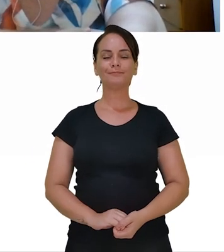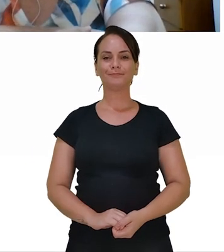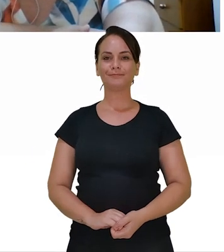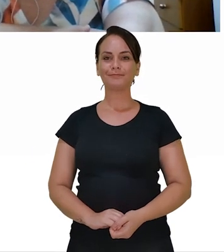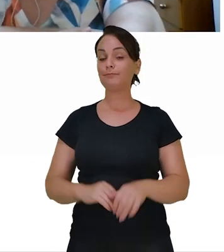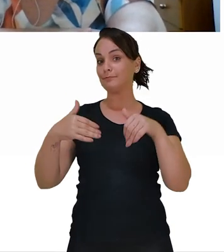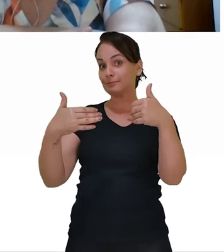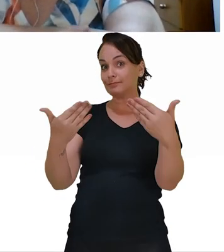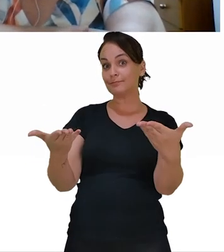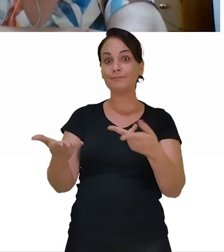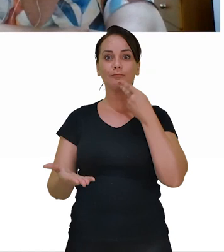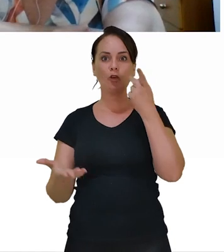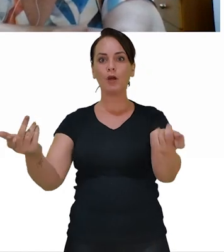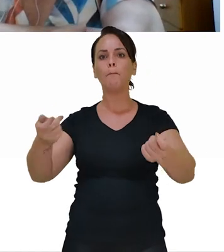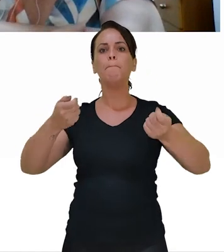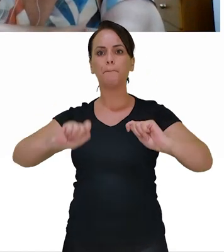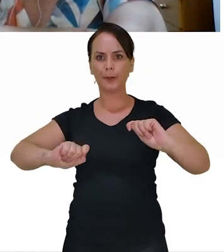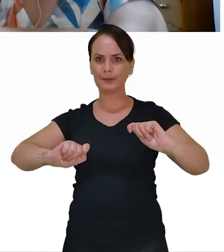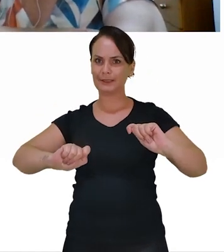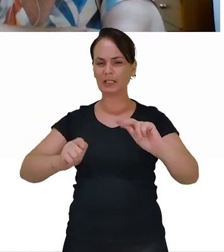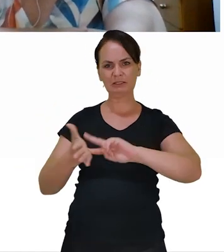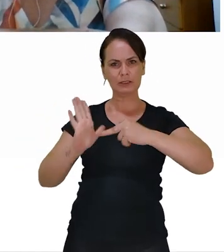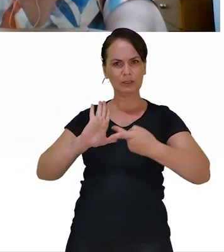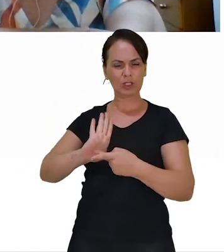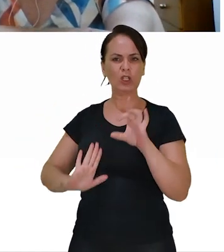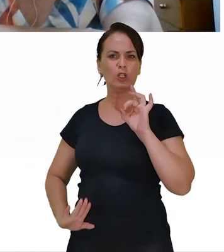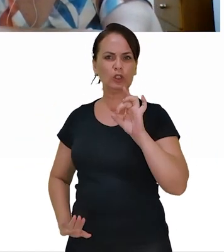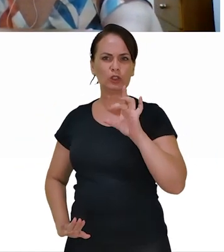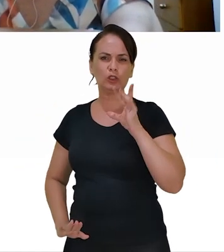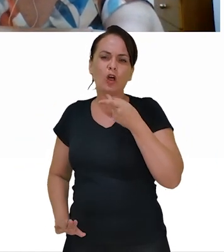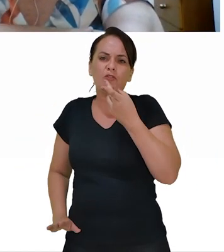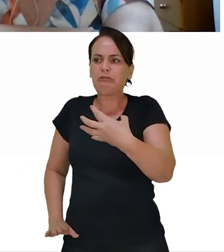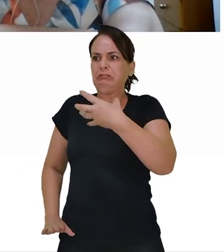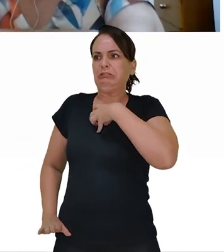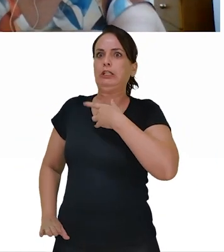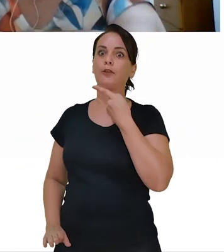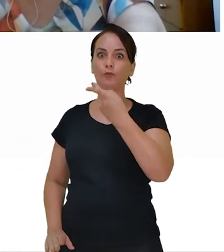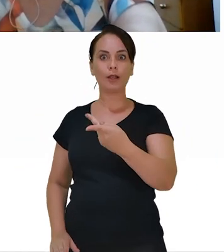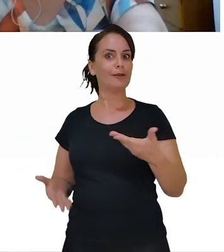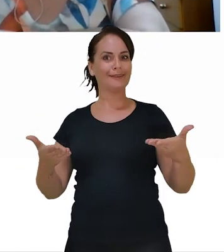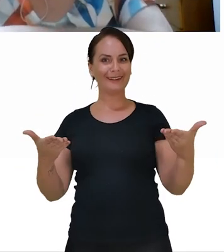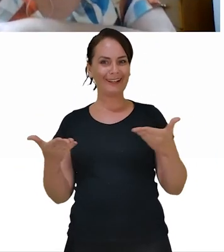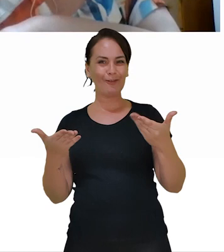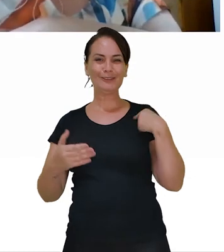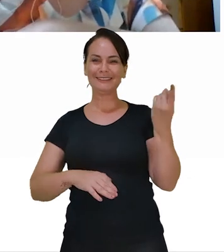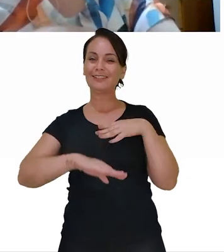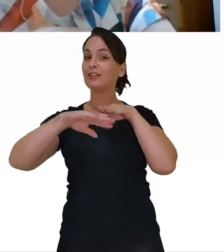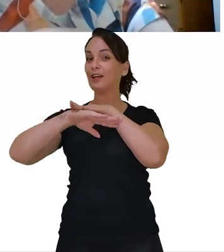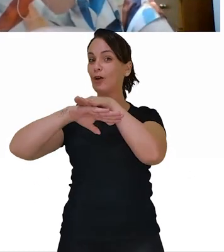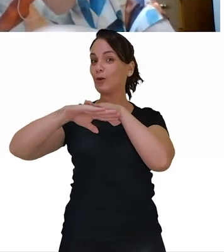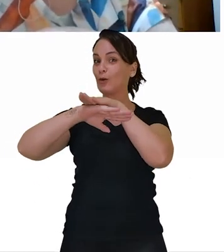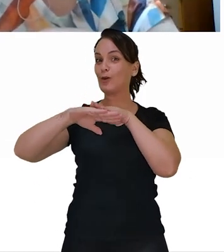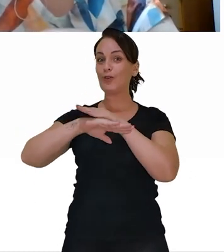E quando eu digo potencial, não significa apenas uma forma de falar. Hoje nós vamos conversar com